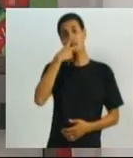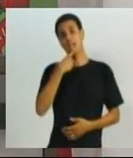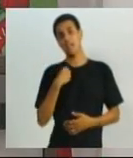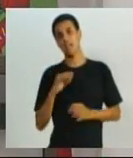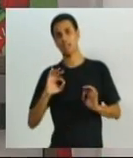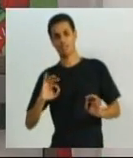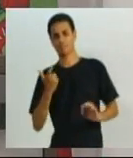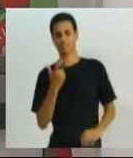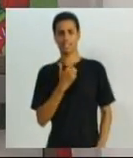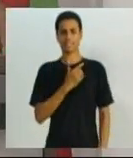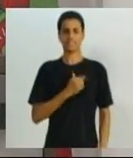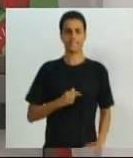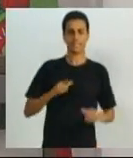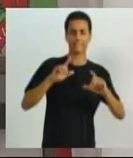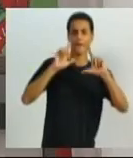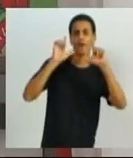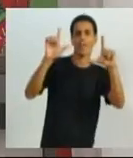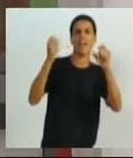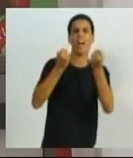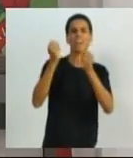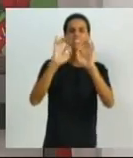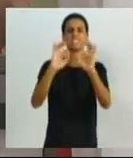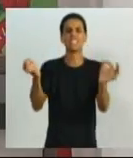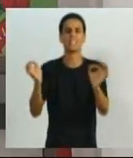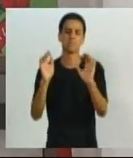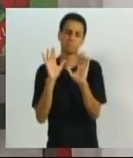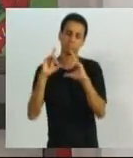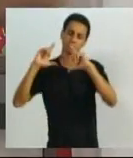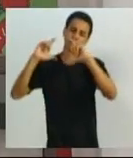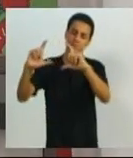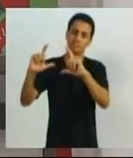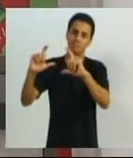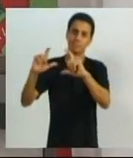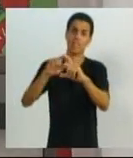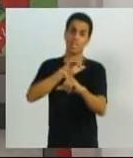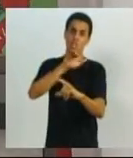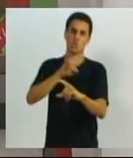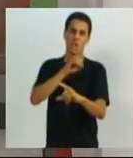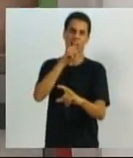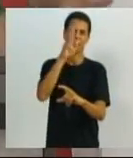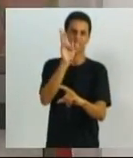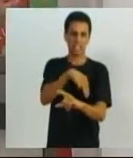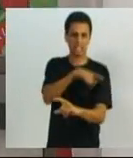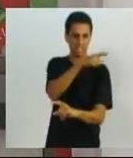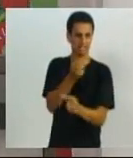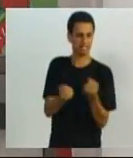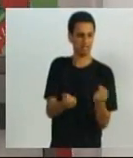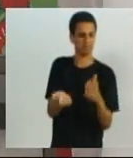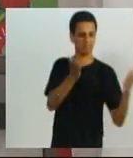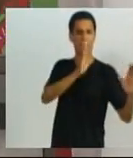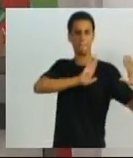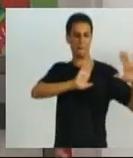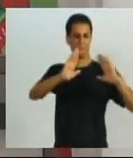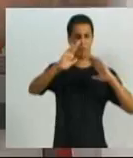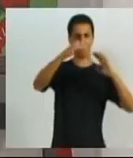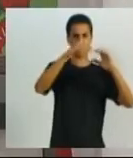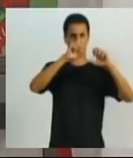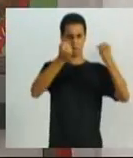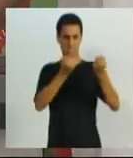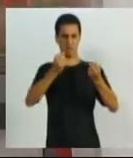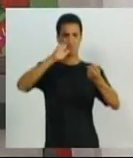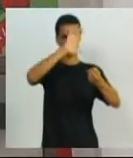adesivozinho pequenininho para colocar no carro. De repente aparece o seu Joaquim com o carro plotado dos lados, atrás, em cima,